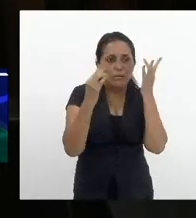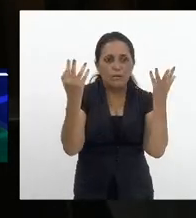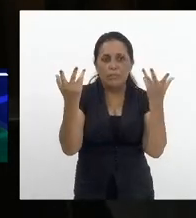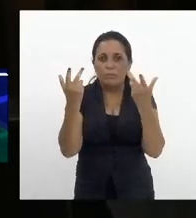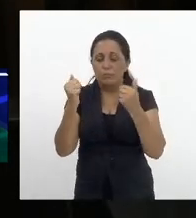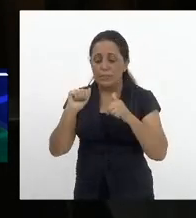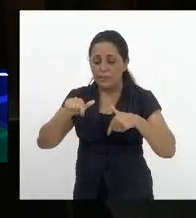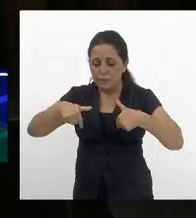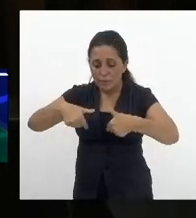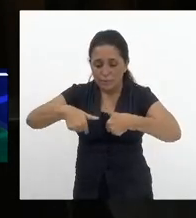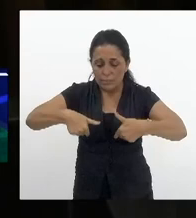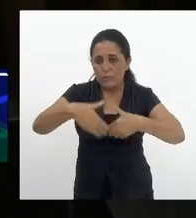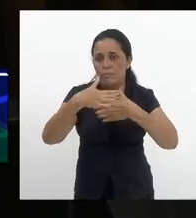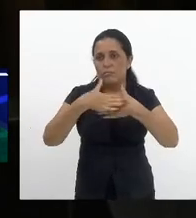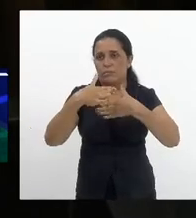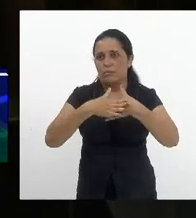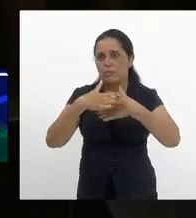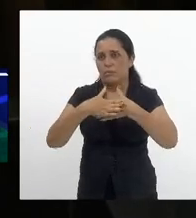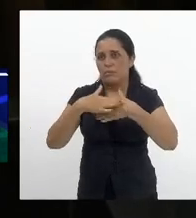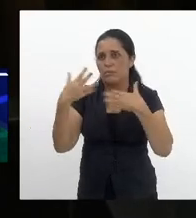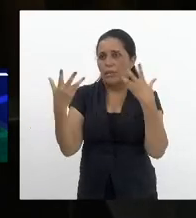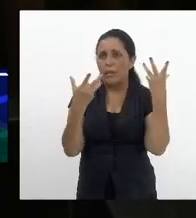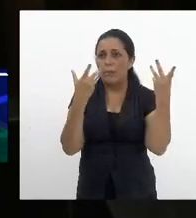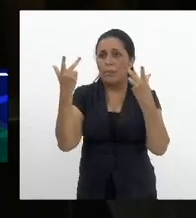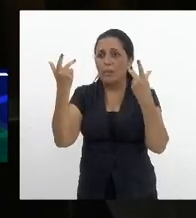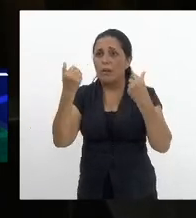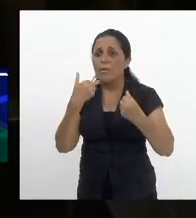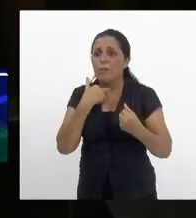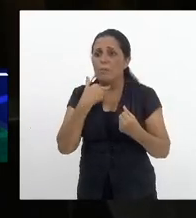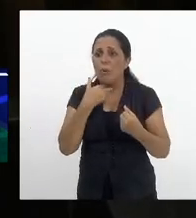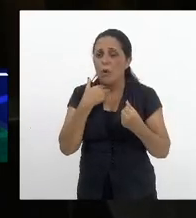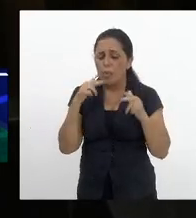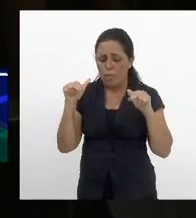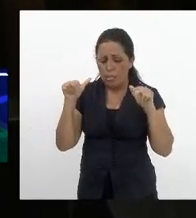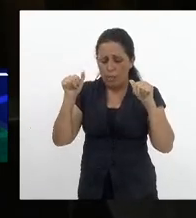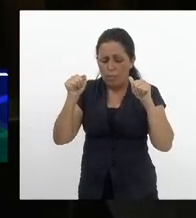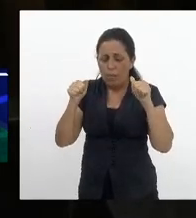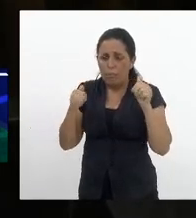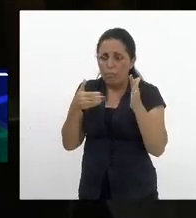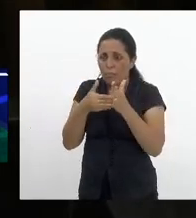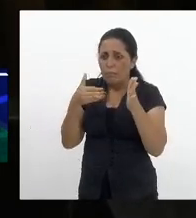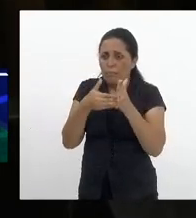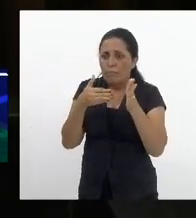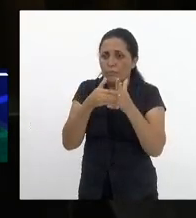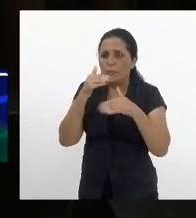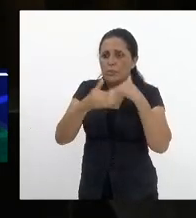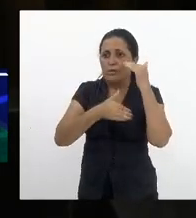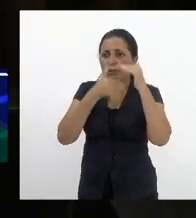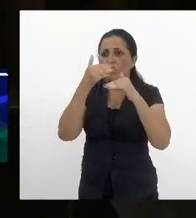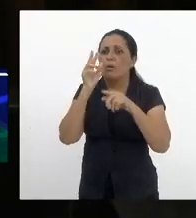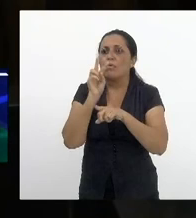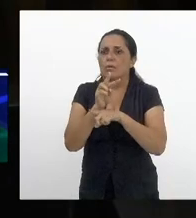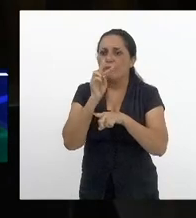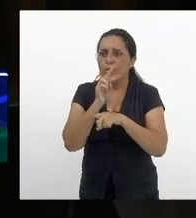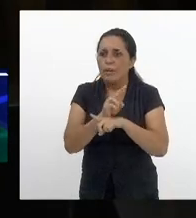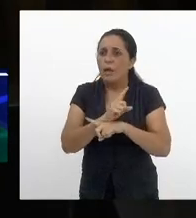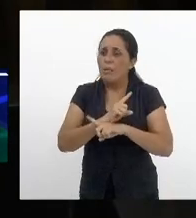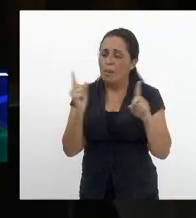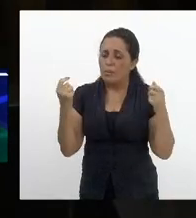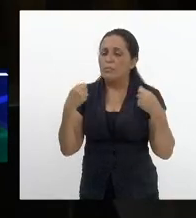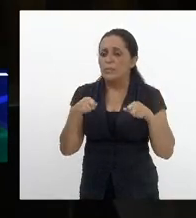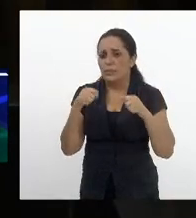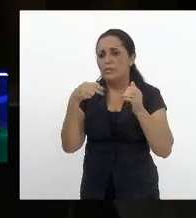ações práticas. O meio ambiente não pode ser e jamais será um empecilho ao desenvolvimento. Eu defendo isso, mas tem que ter